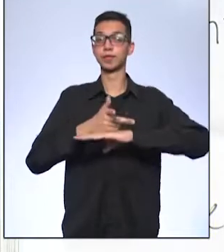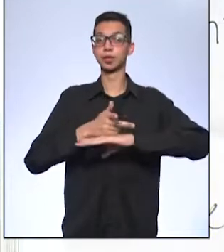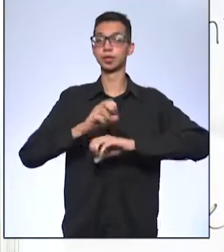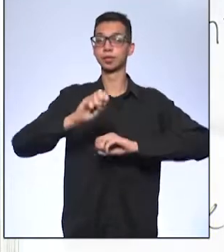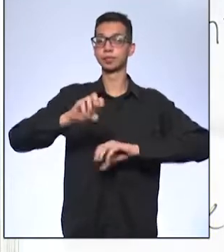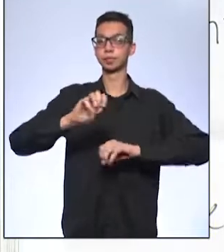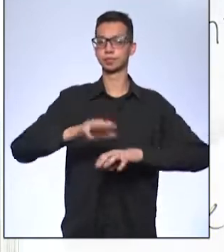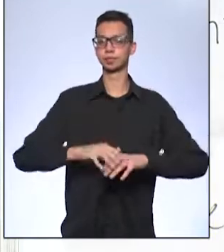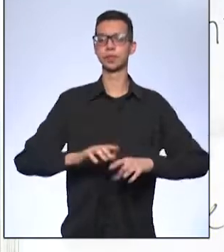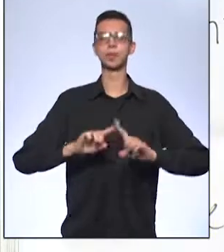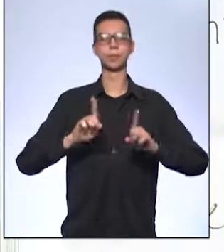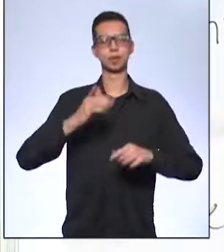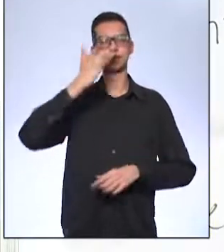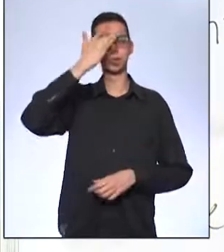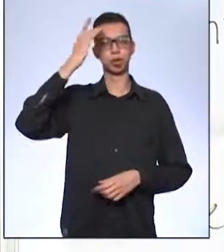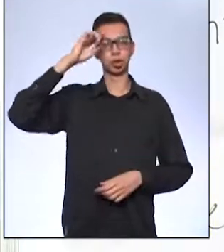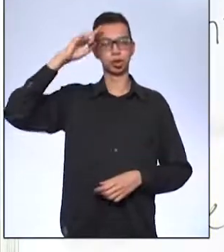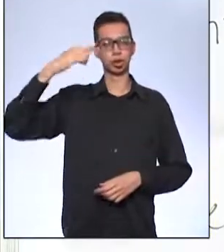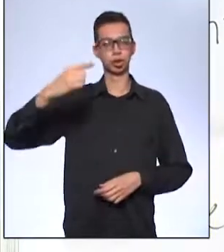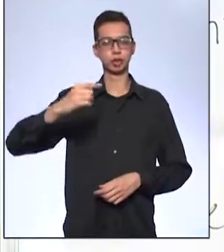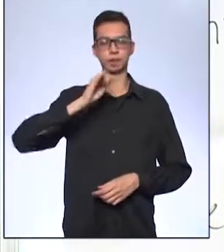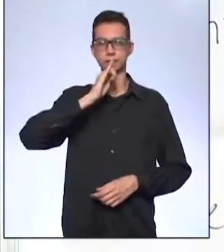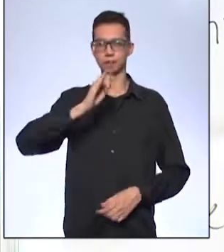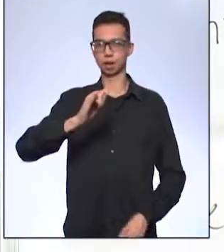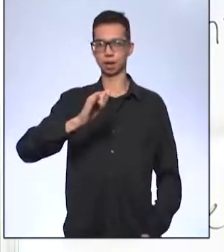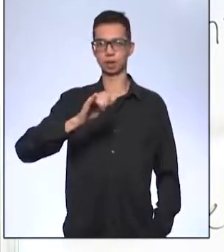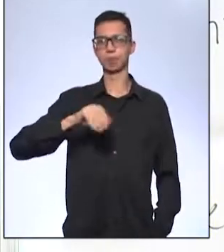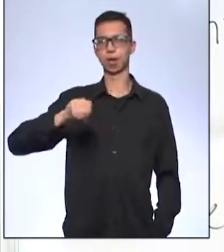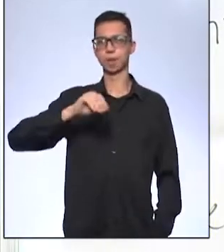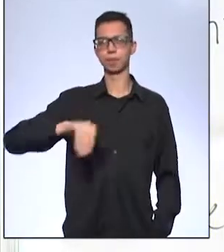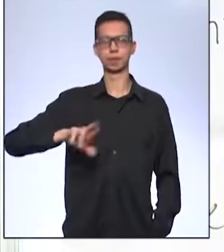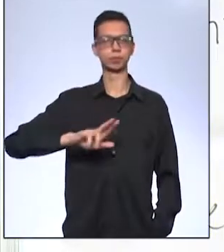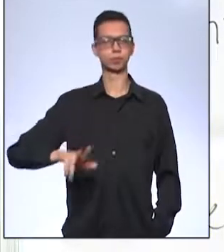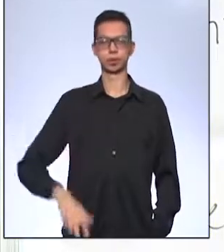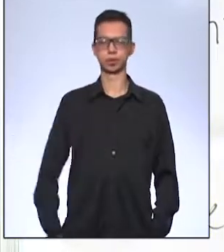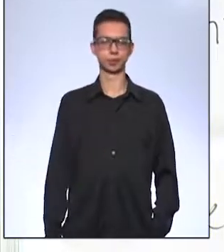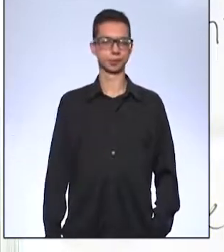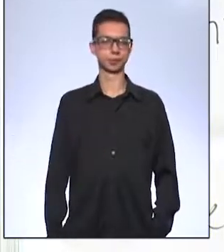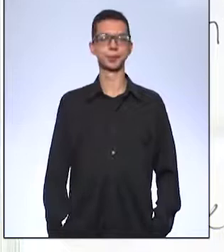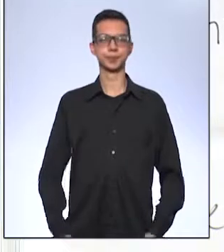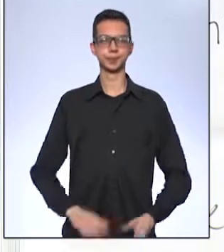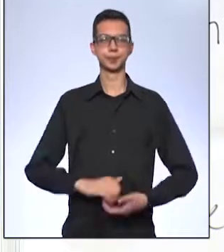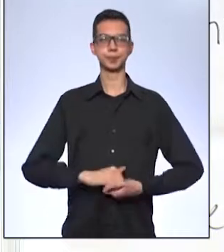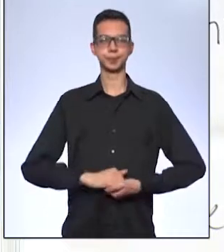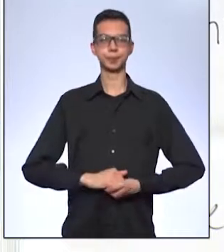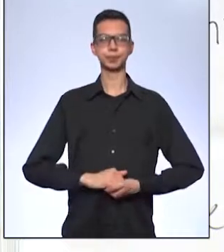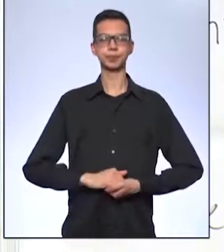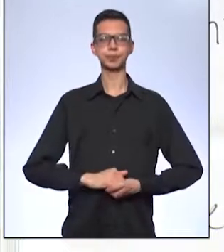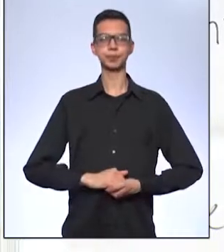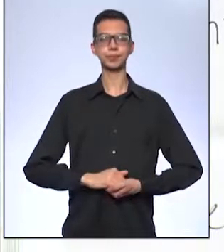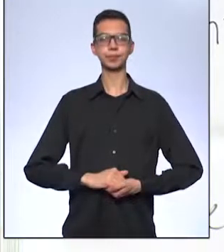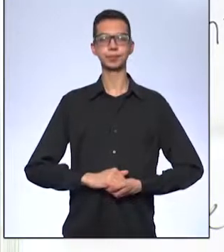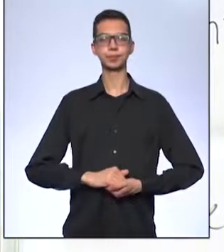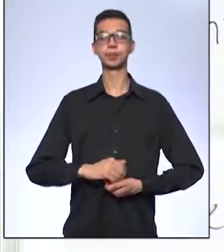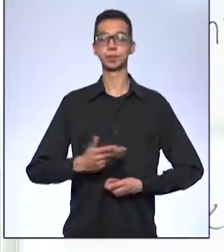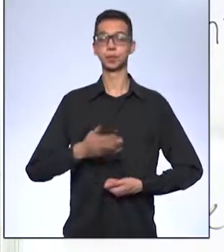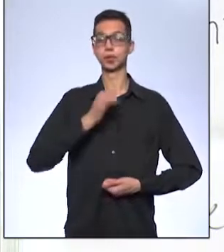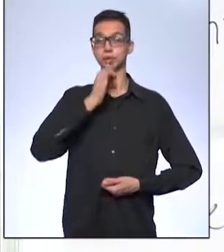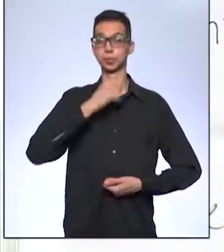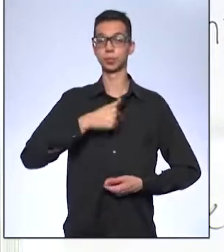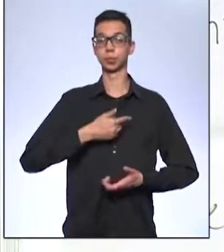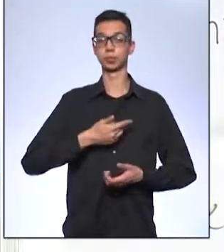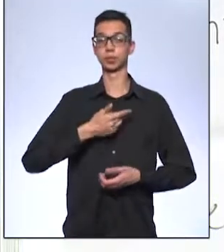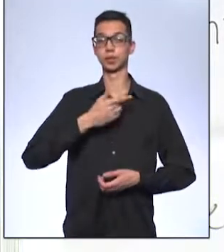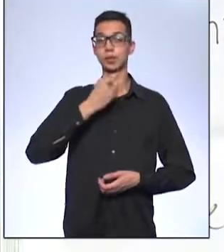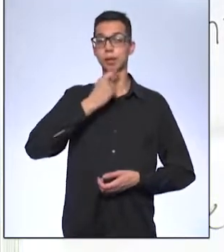dia. A mesma coisa que eu falo, if I start to speak English here, I'll speak more slowly. Então, se eu começar a falar inglês